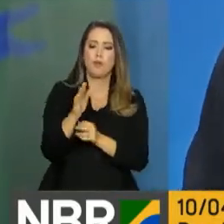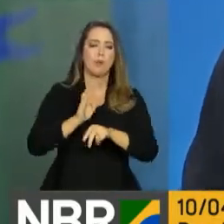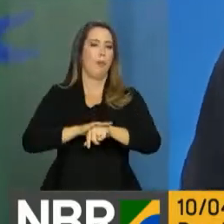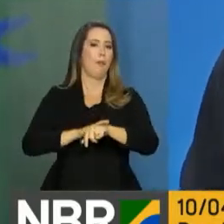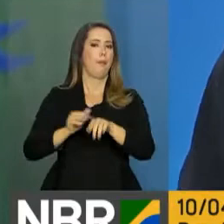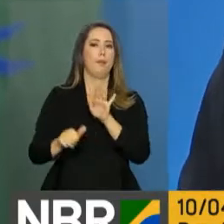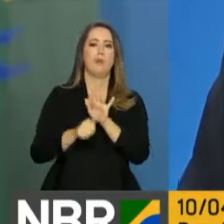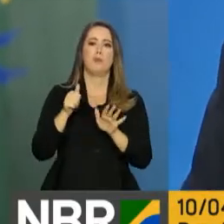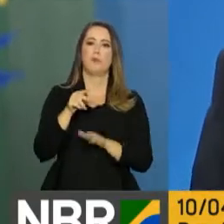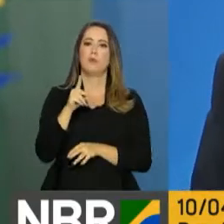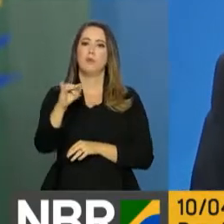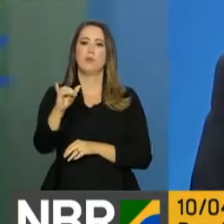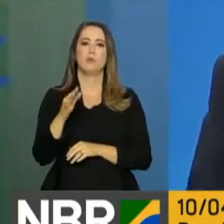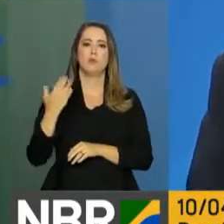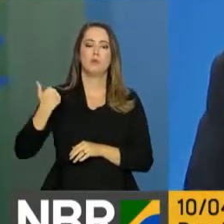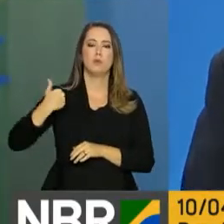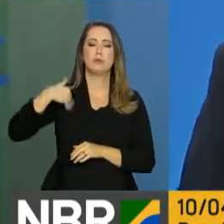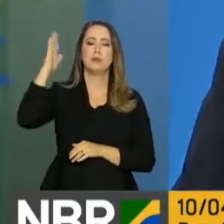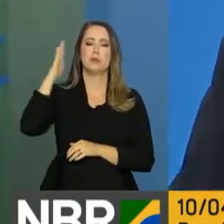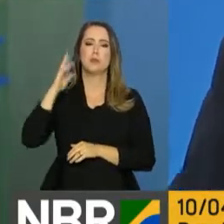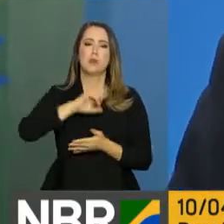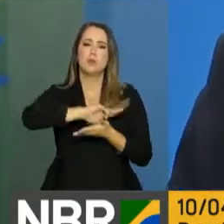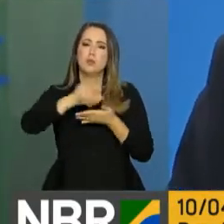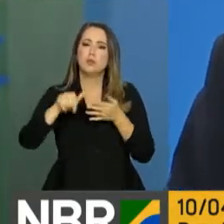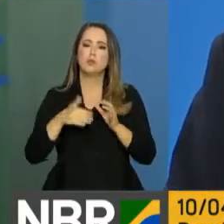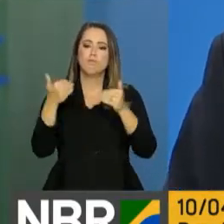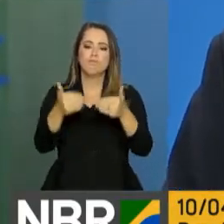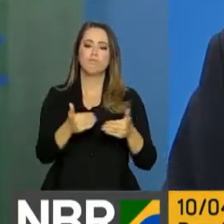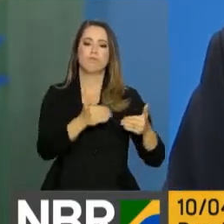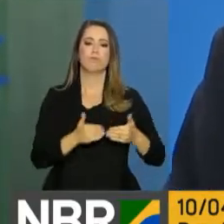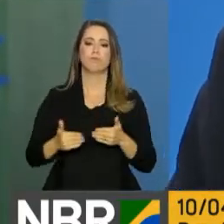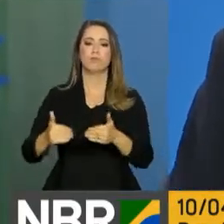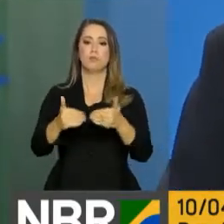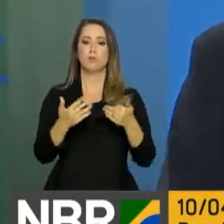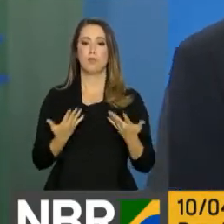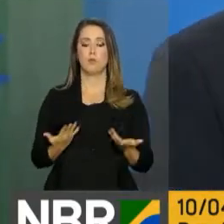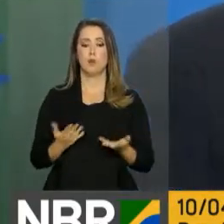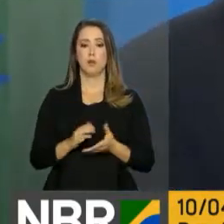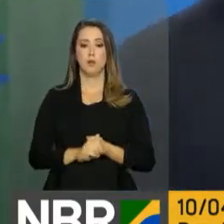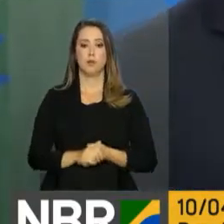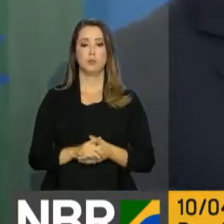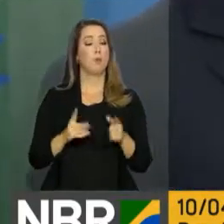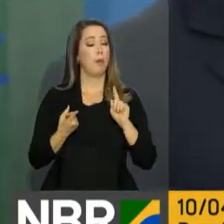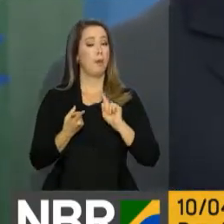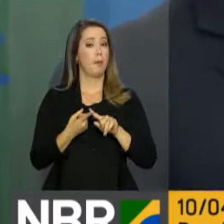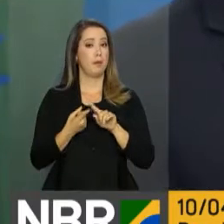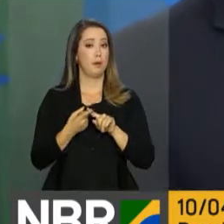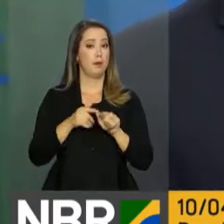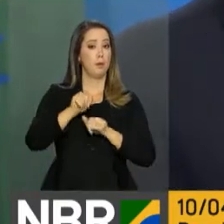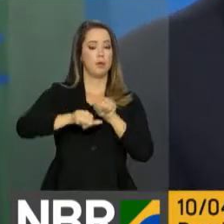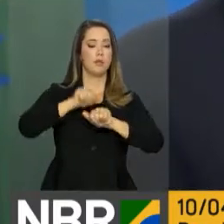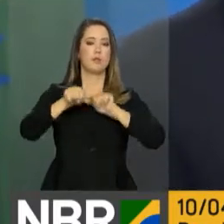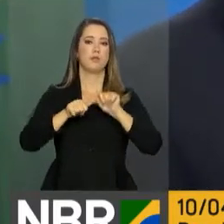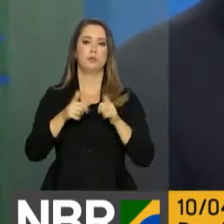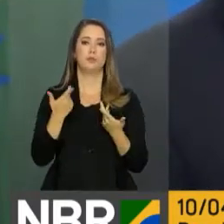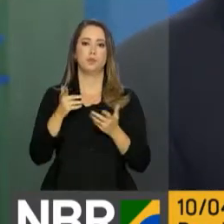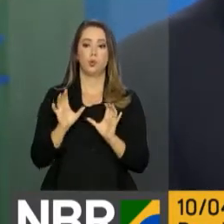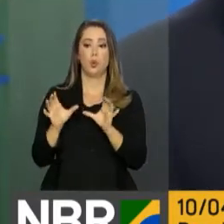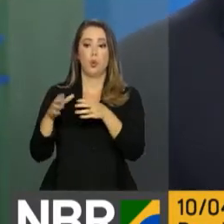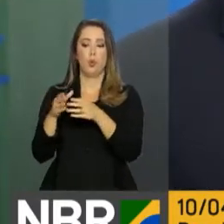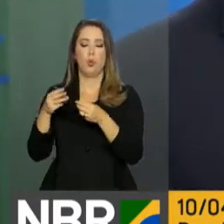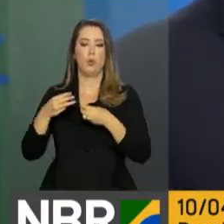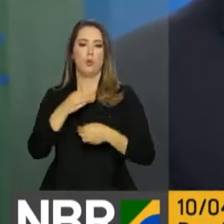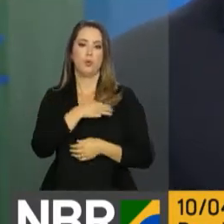dia, nas mais diversas frentes. A primeira mudança é na